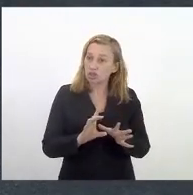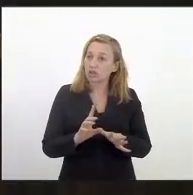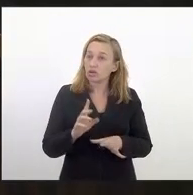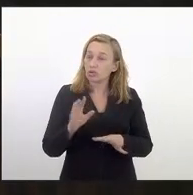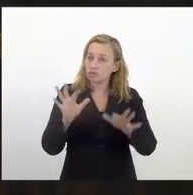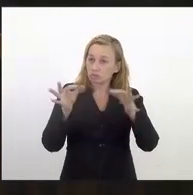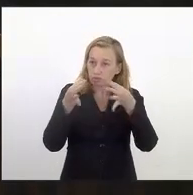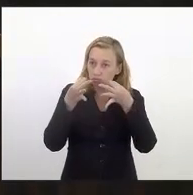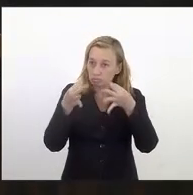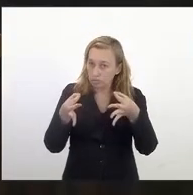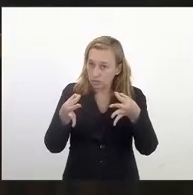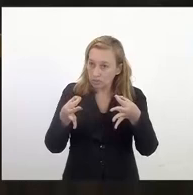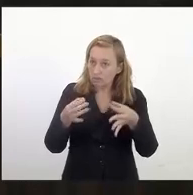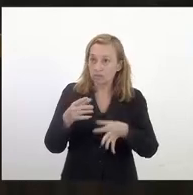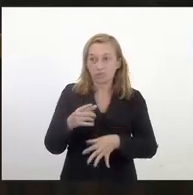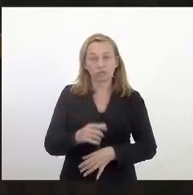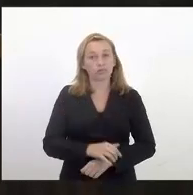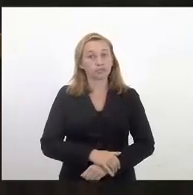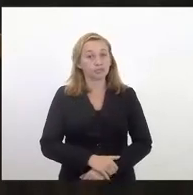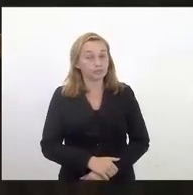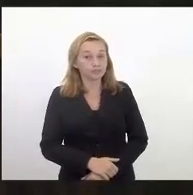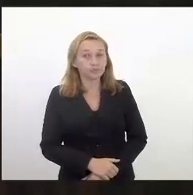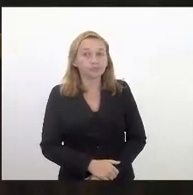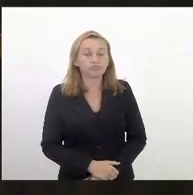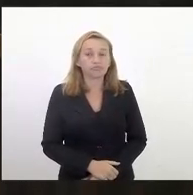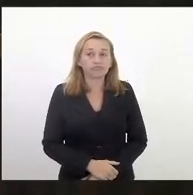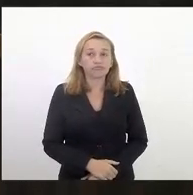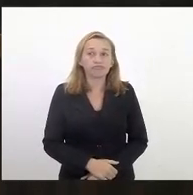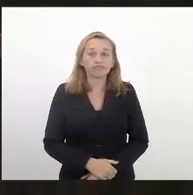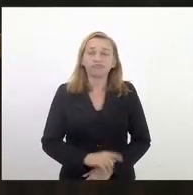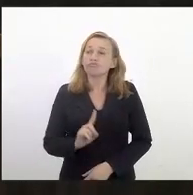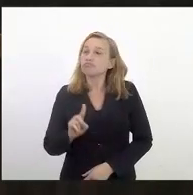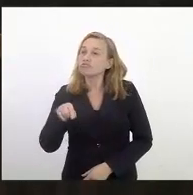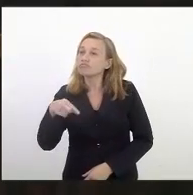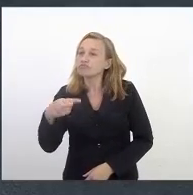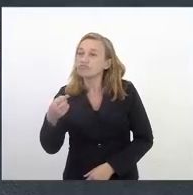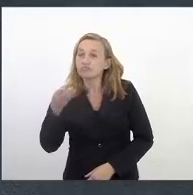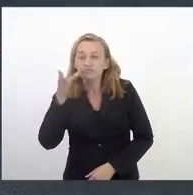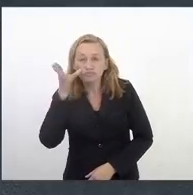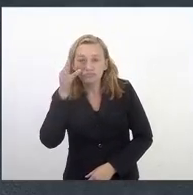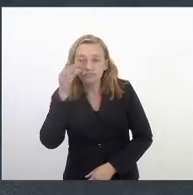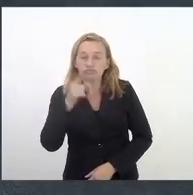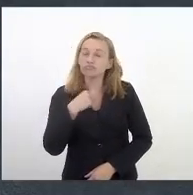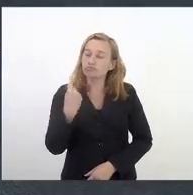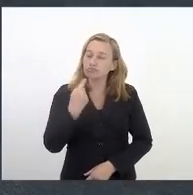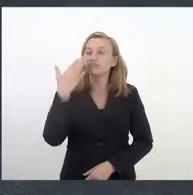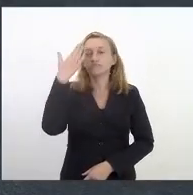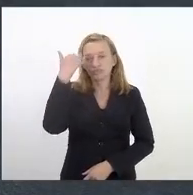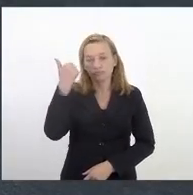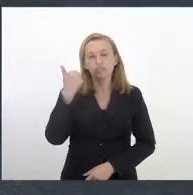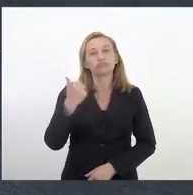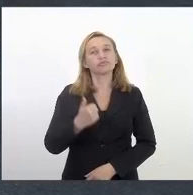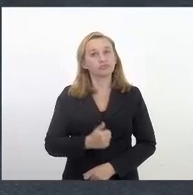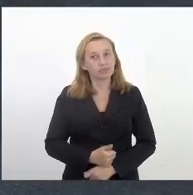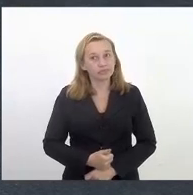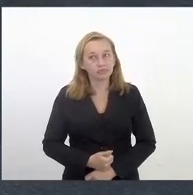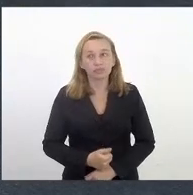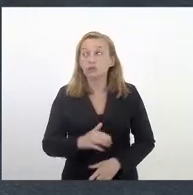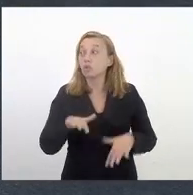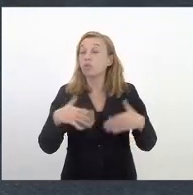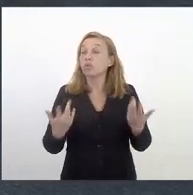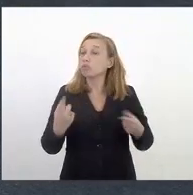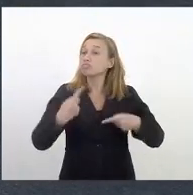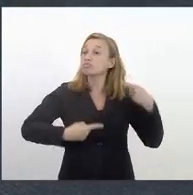um pouquinho de atenção por trás disso tudo tem outros interesses e nós sabemos Quais são os interesses da